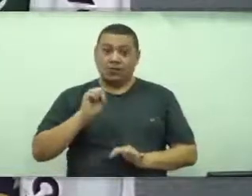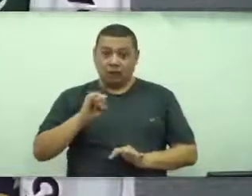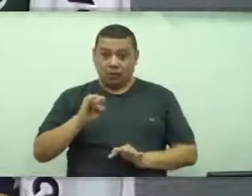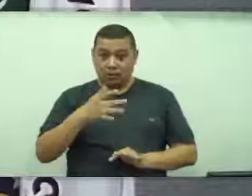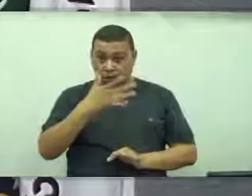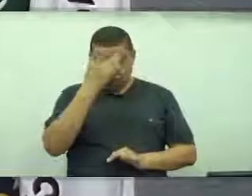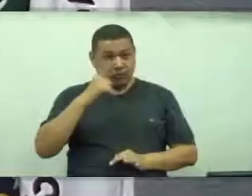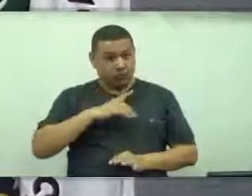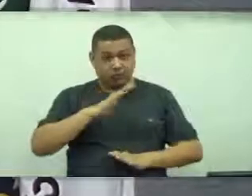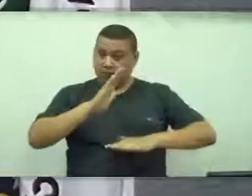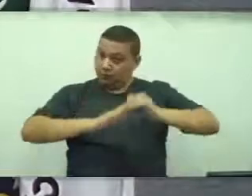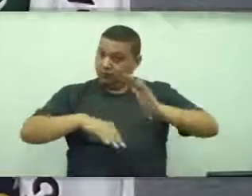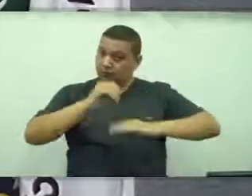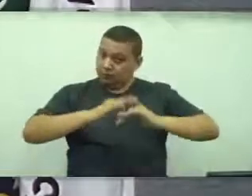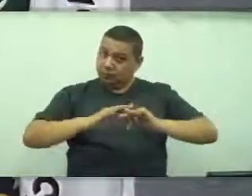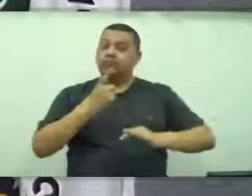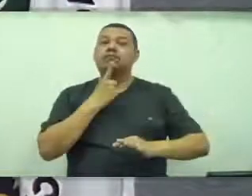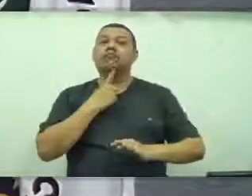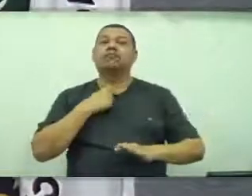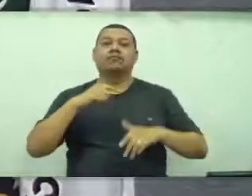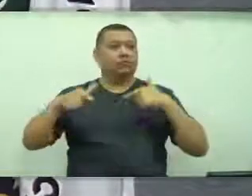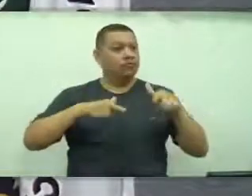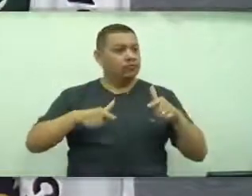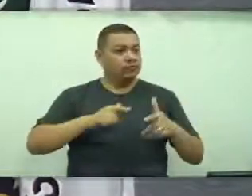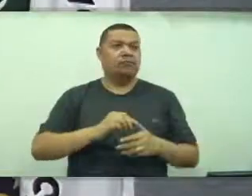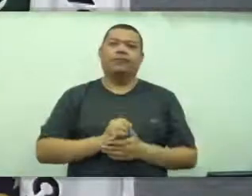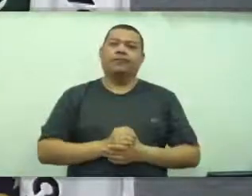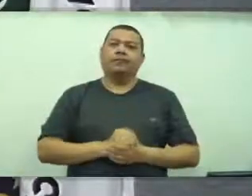determinação, com vontade de querer trabalhar.